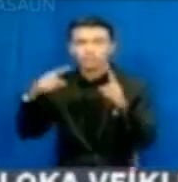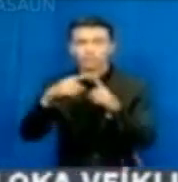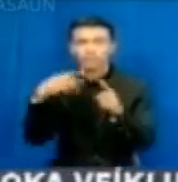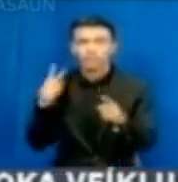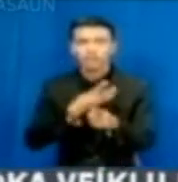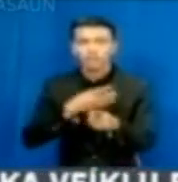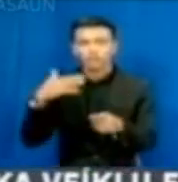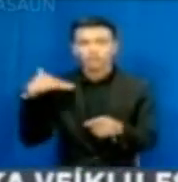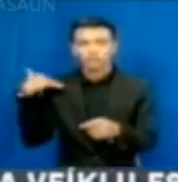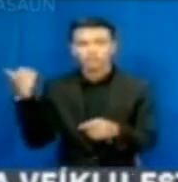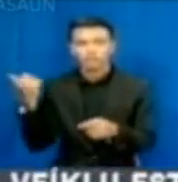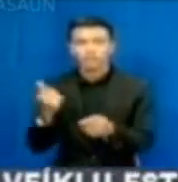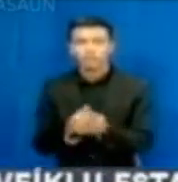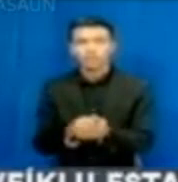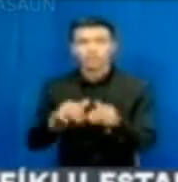Adulto